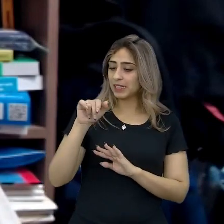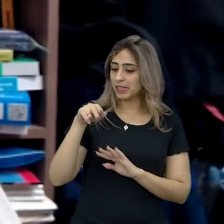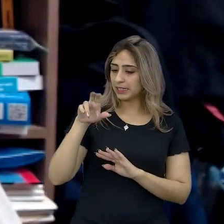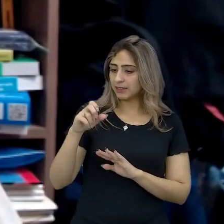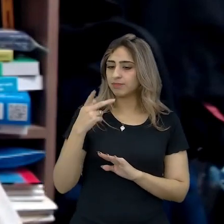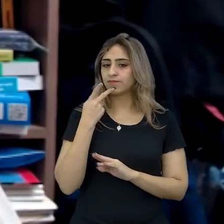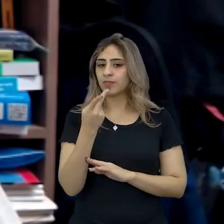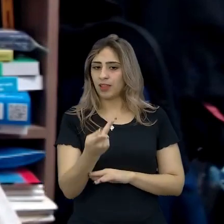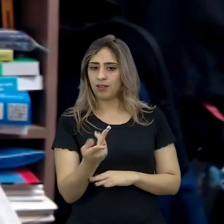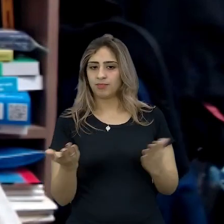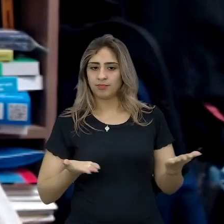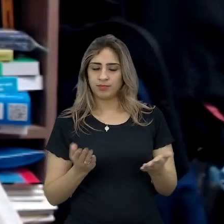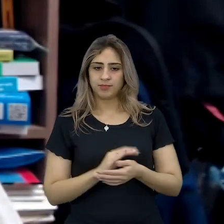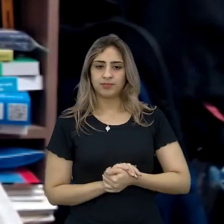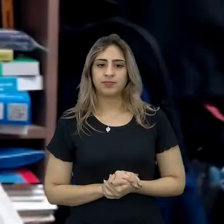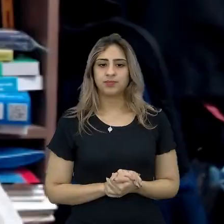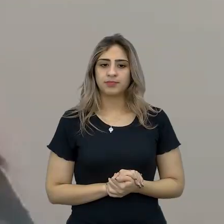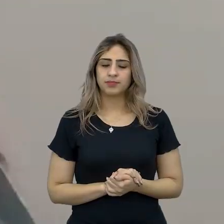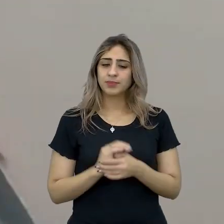palavra.